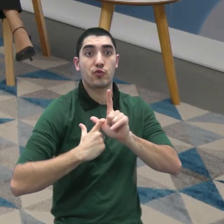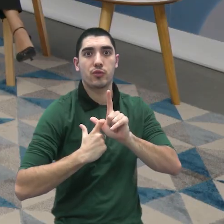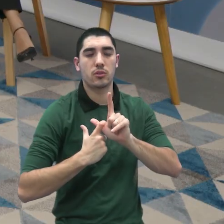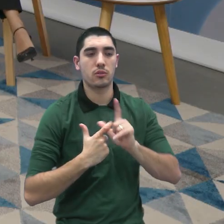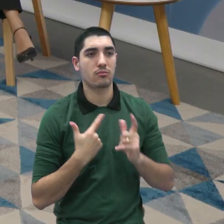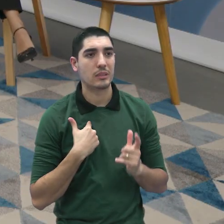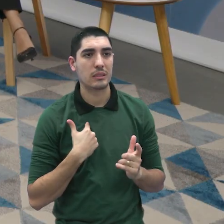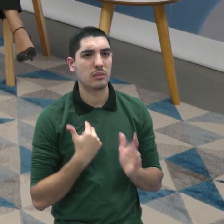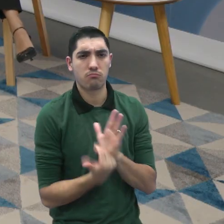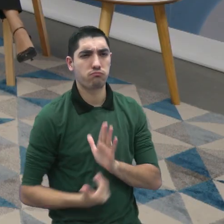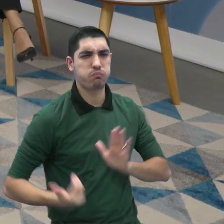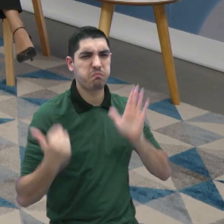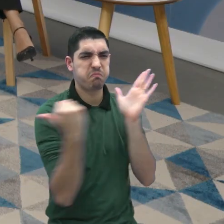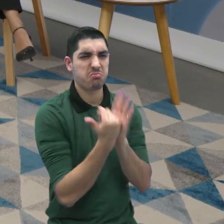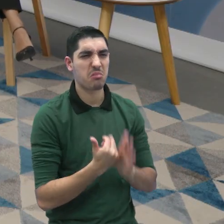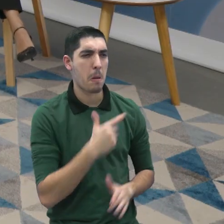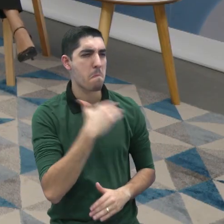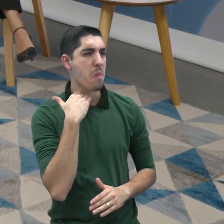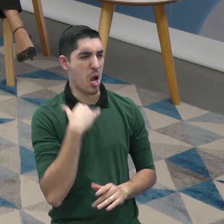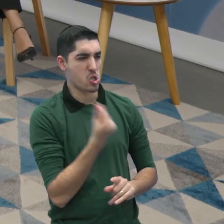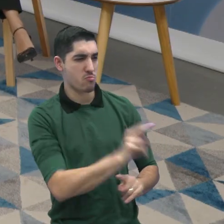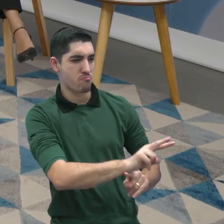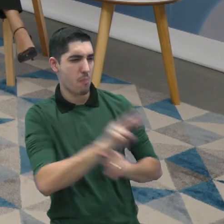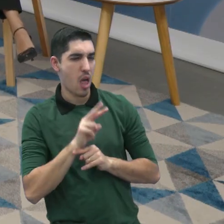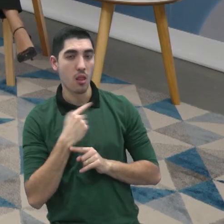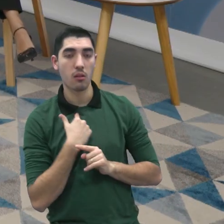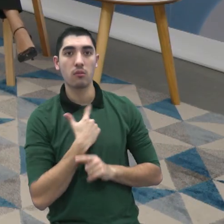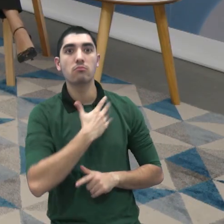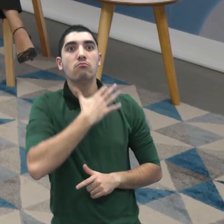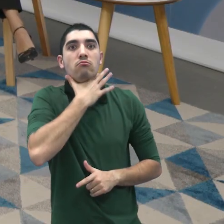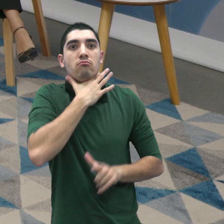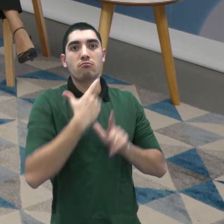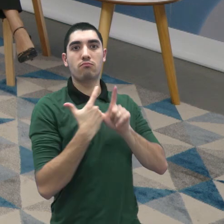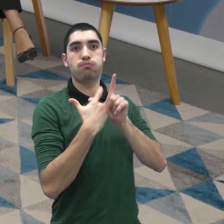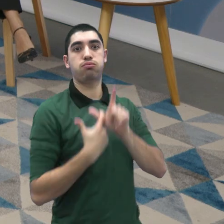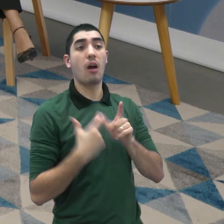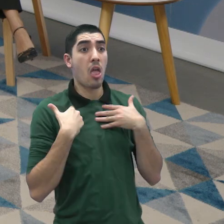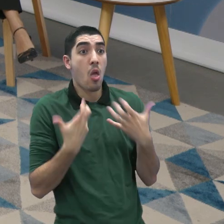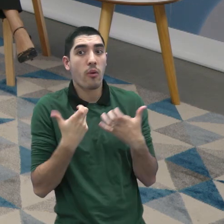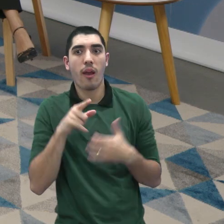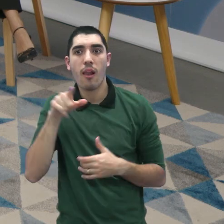até o que não pode, faz dívida no banco, enfim, para poder